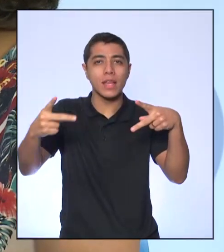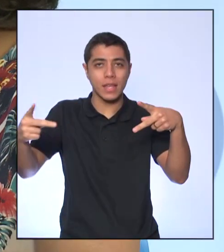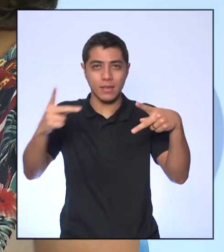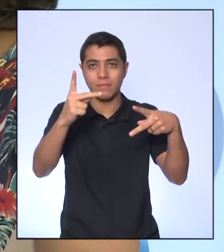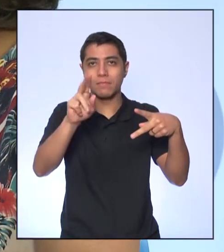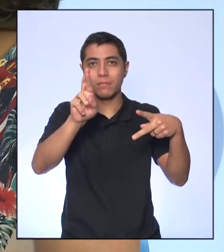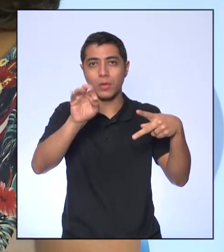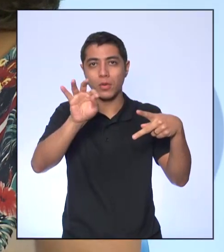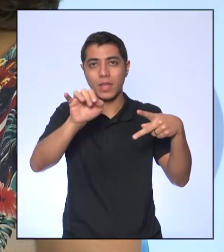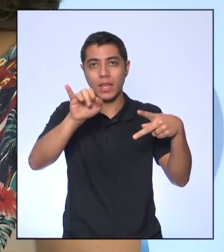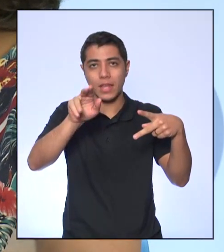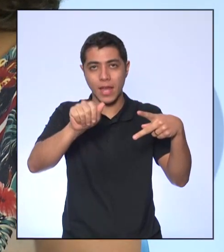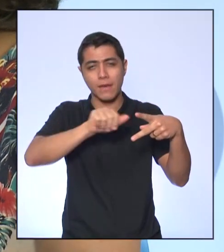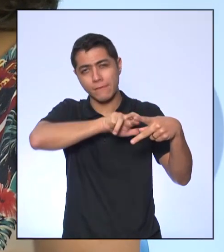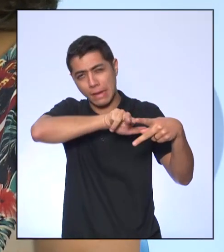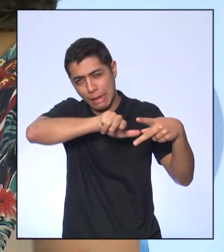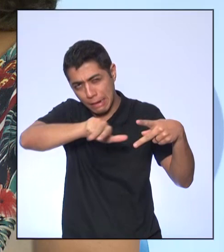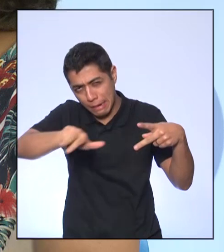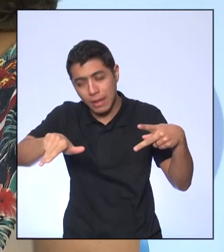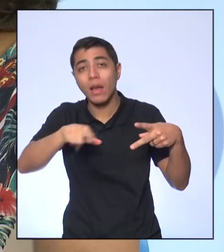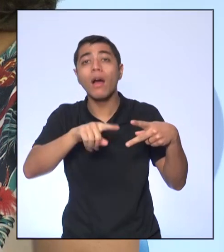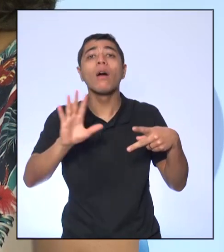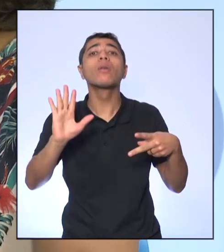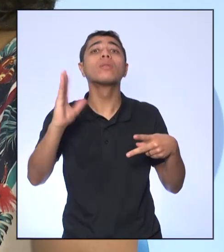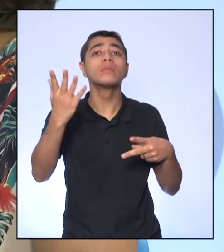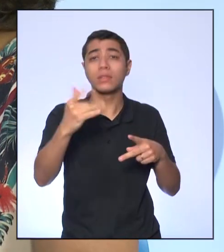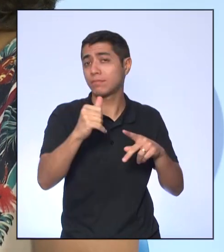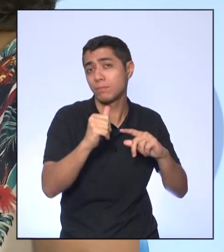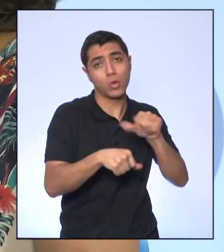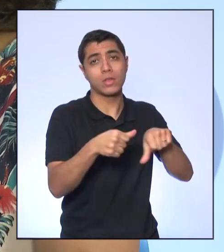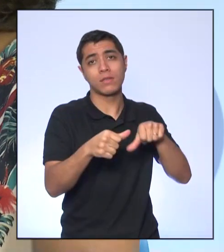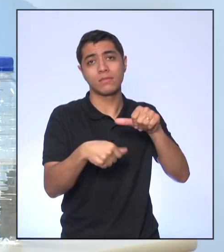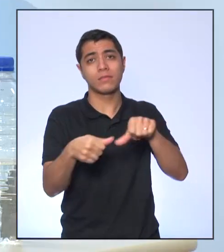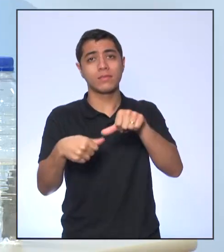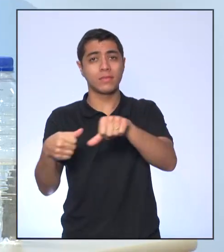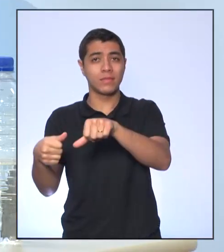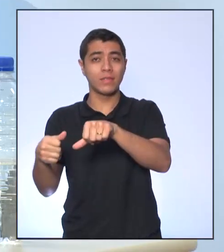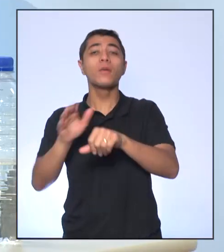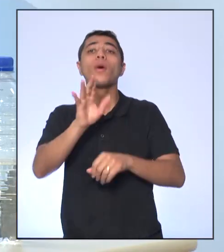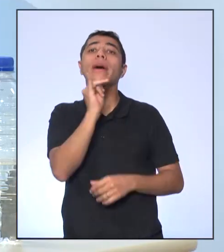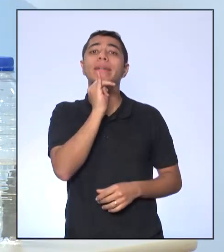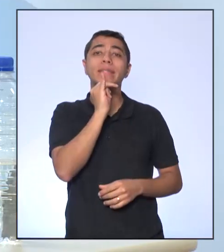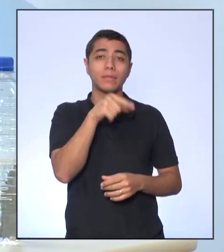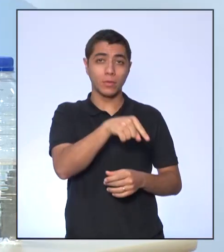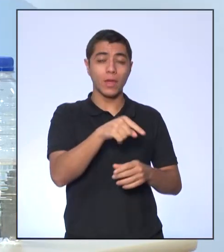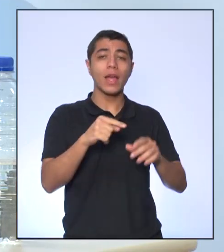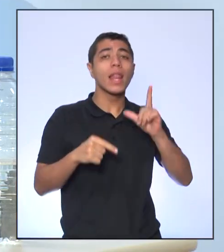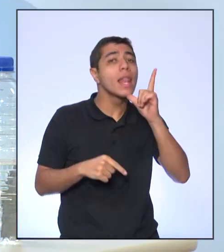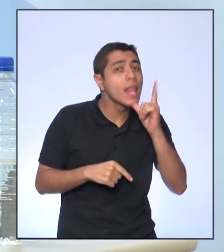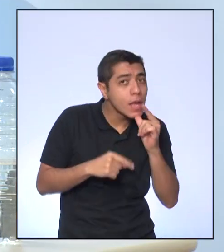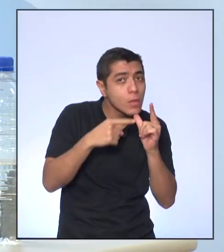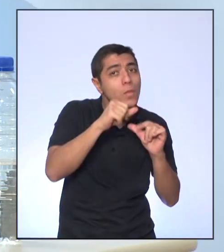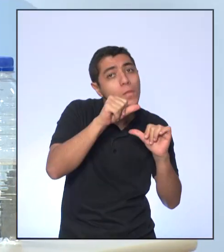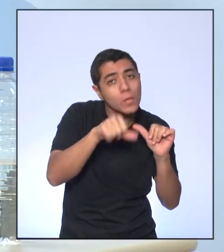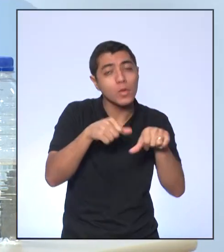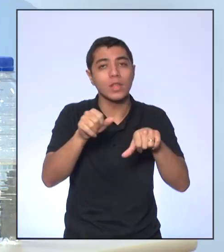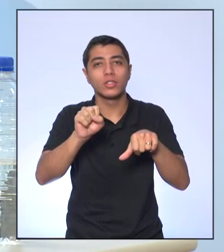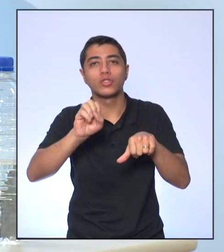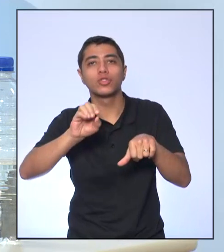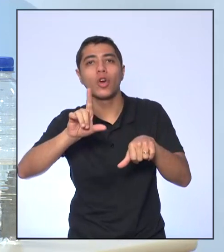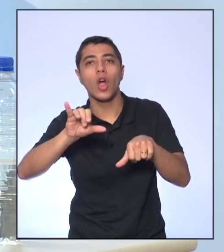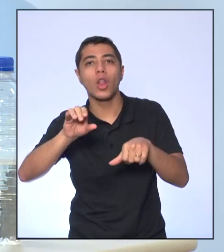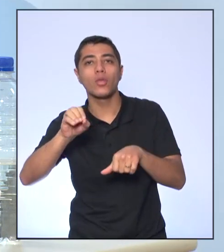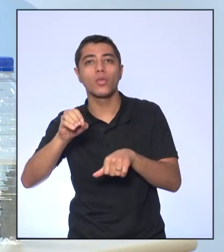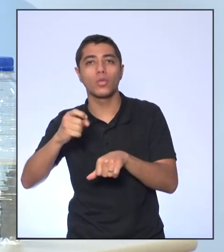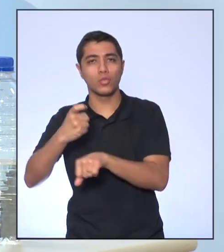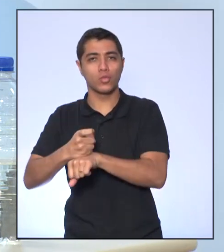estado líquido para o estado sólido, né? Quando a gente vai cozinhar o nosso ovo, o que, que a gente faz? A gente não dá calor, não dá energia para ele, a gente